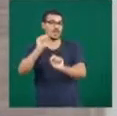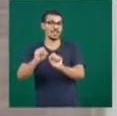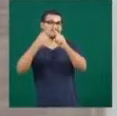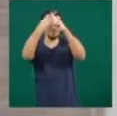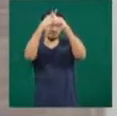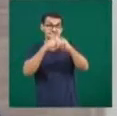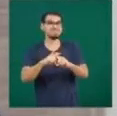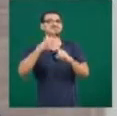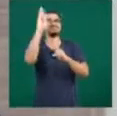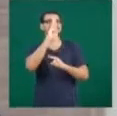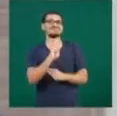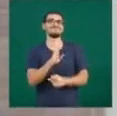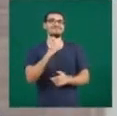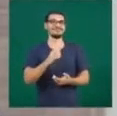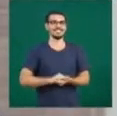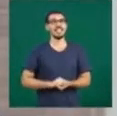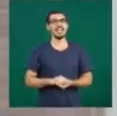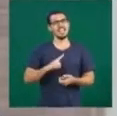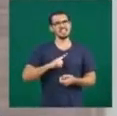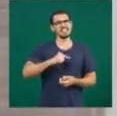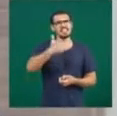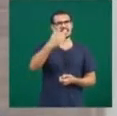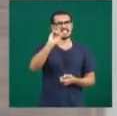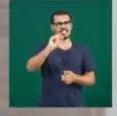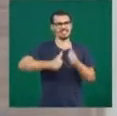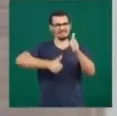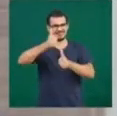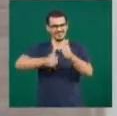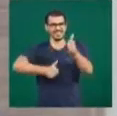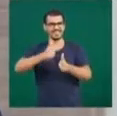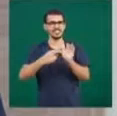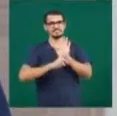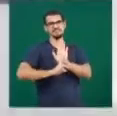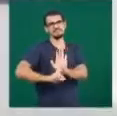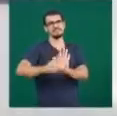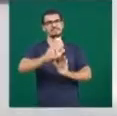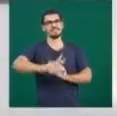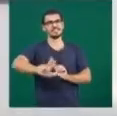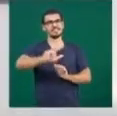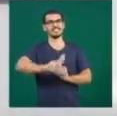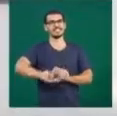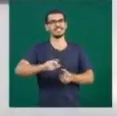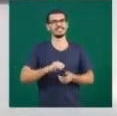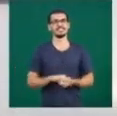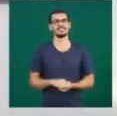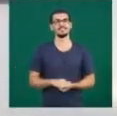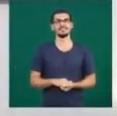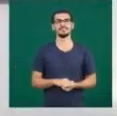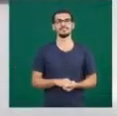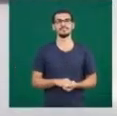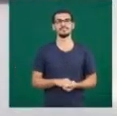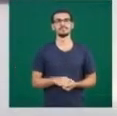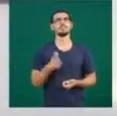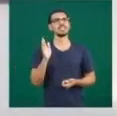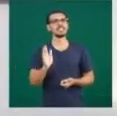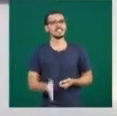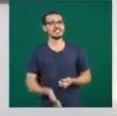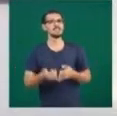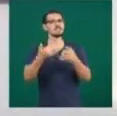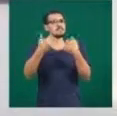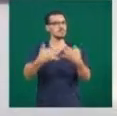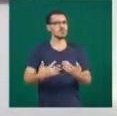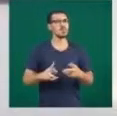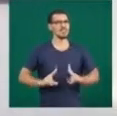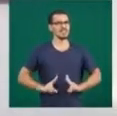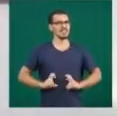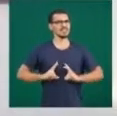Nós teremos 10 atletas representando Uberlândia na competição. A gente já falou aqui no TVU Notícias sobre o câncer em